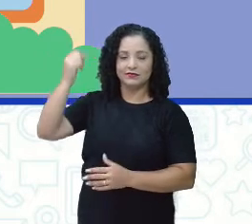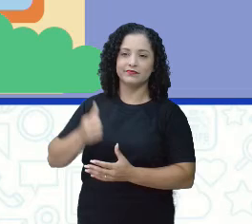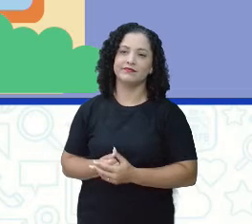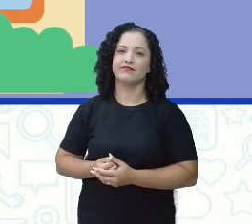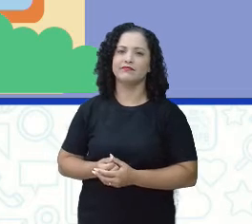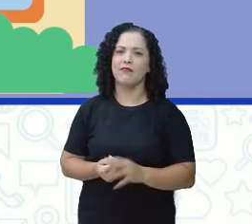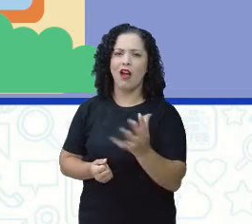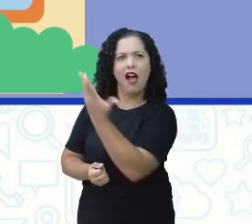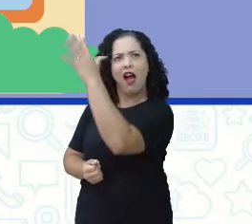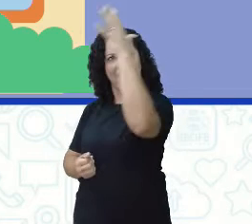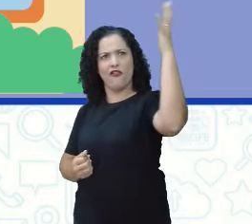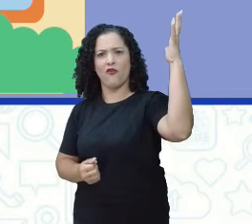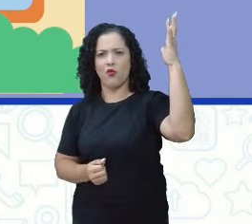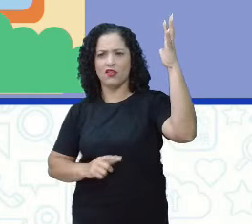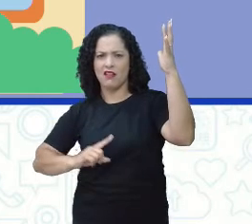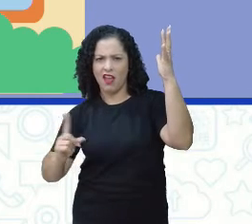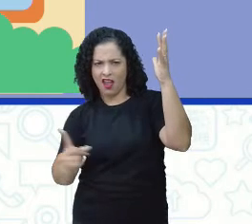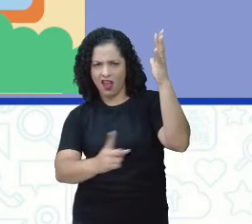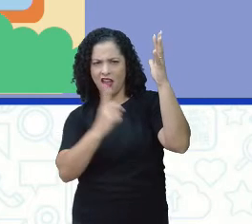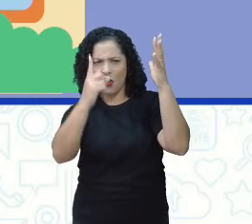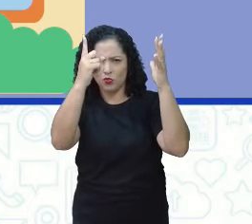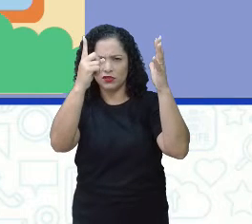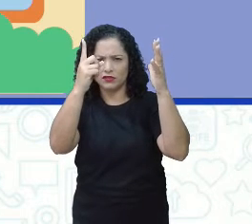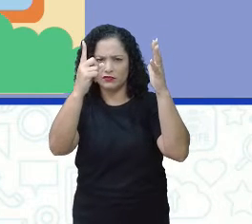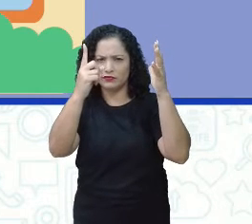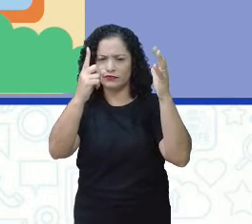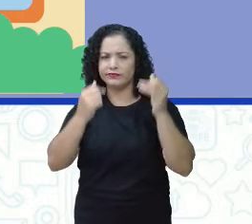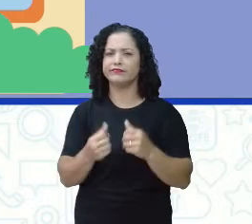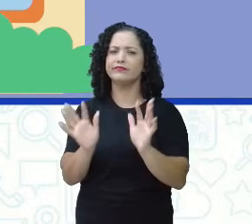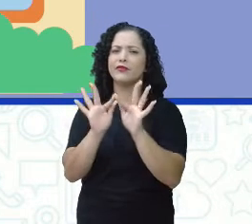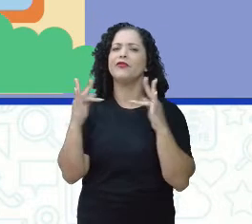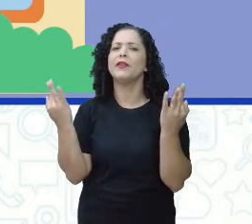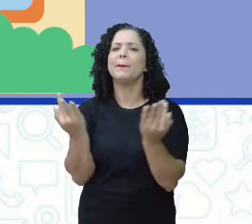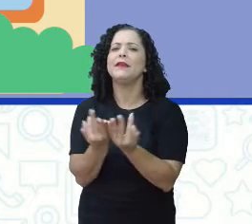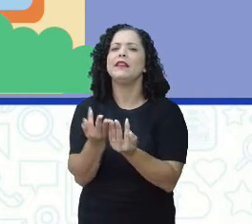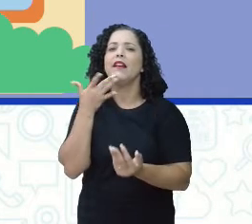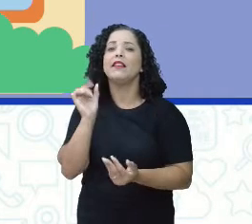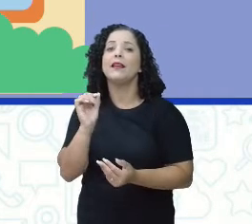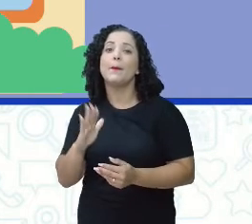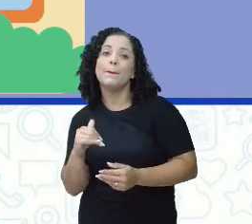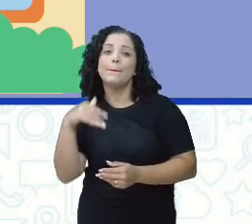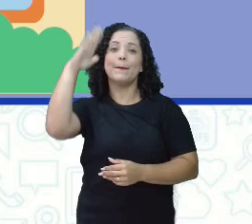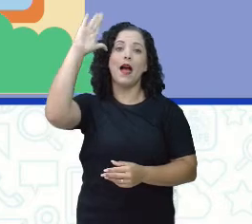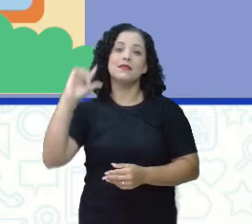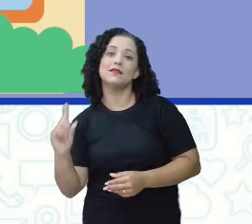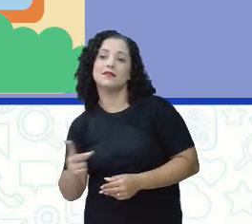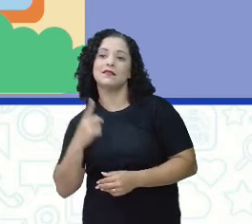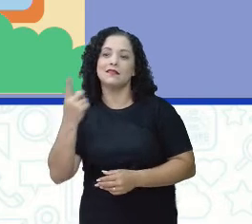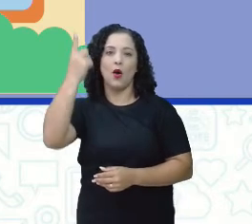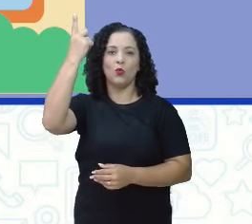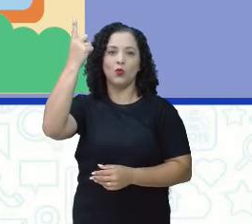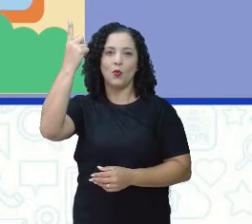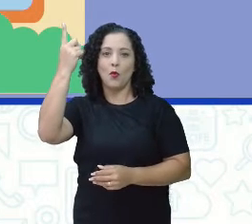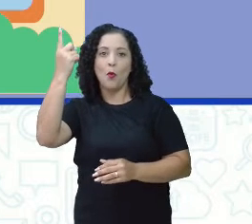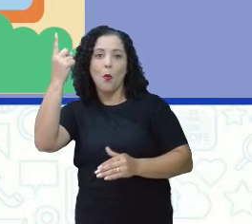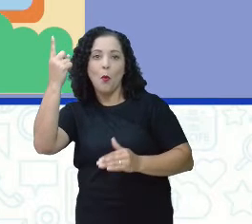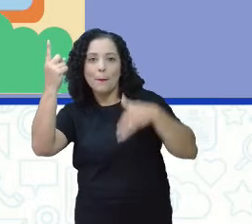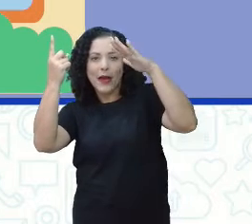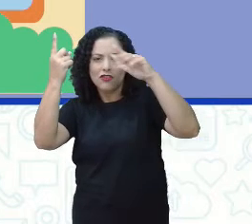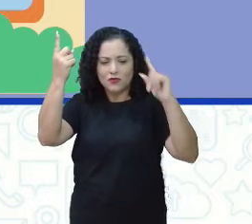E essa árvore também? Em relação à família, quem é o mais alto? Quem é o mais baixo?